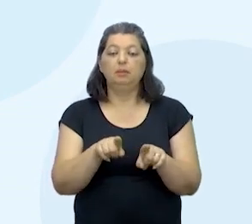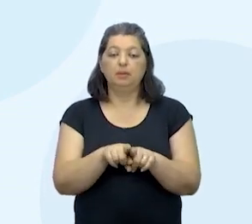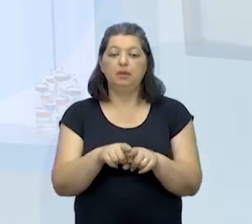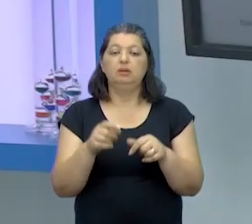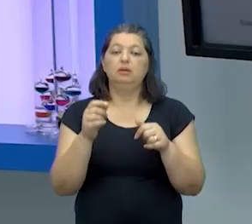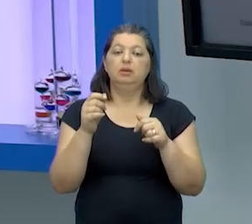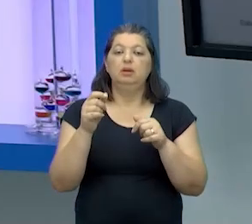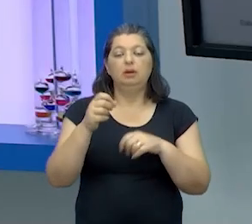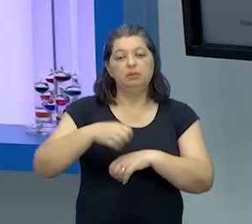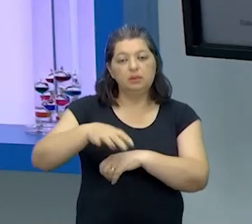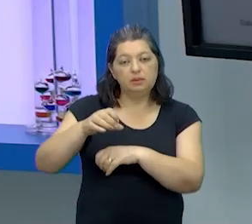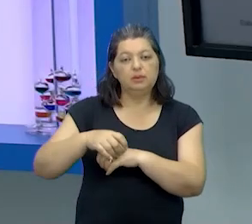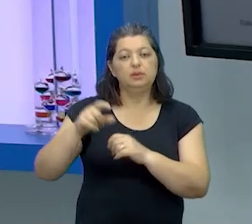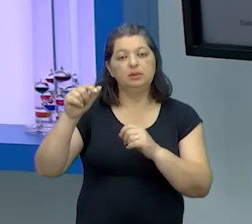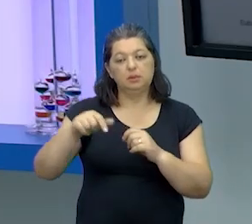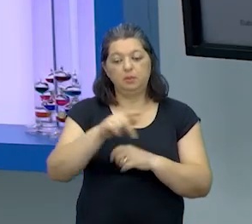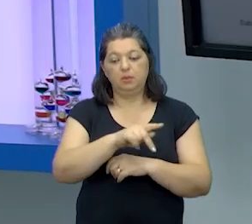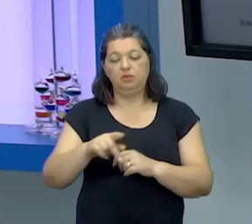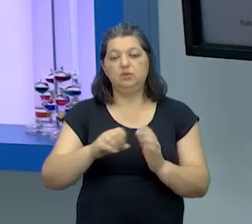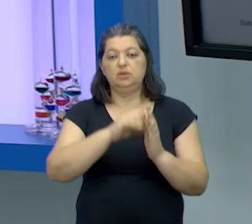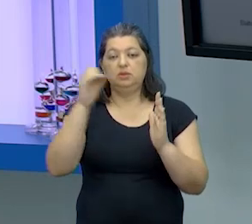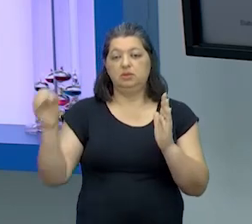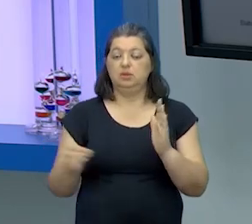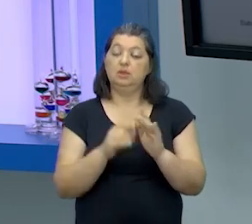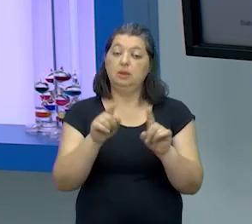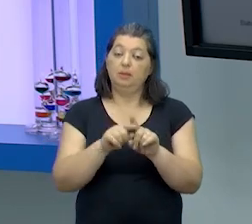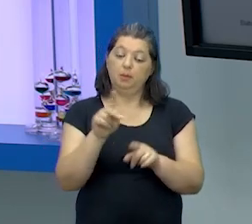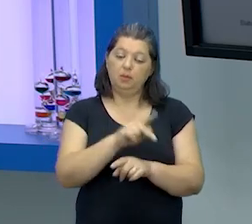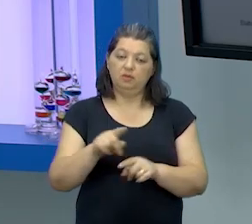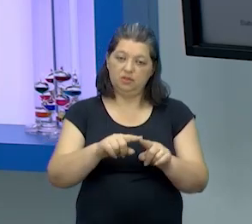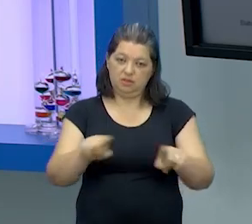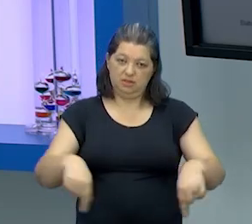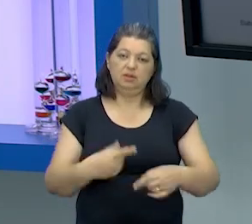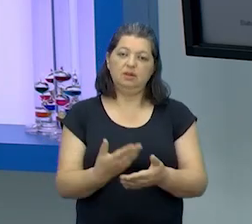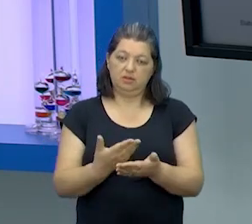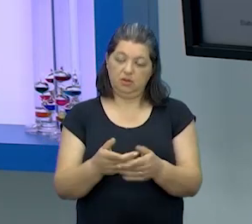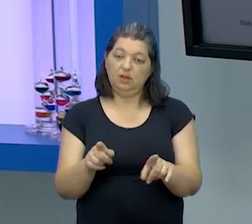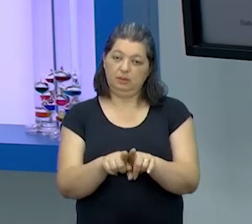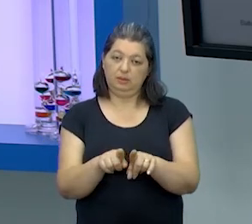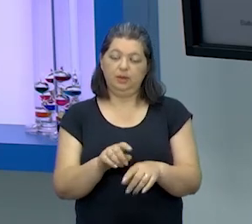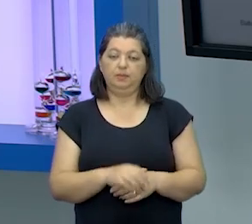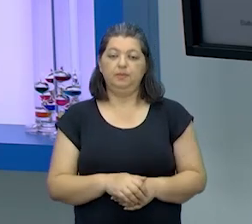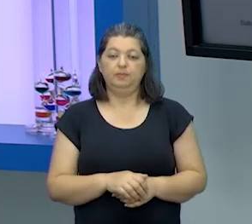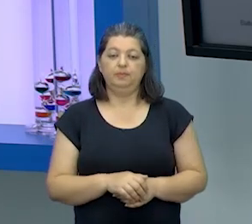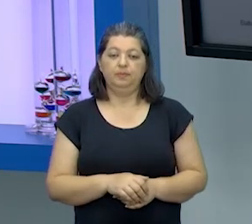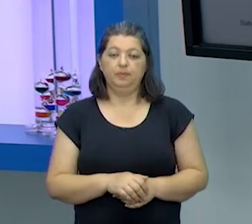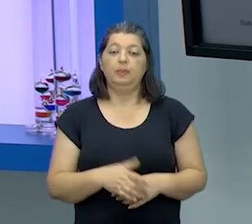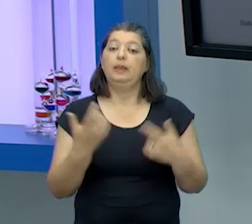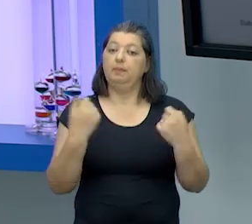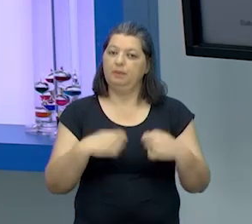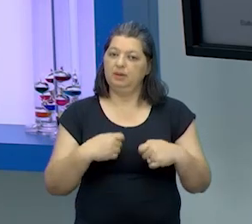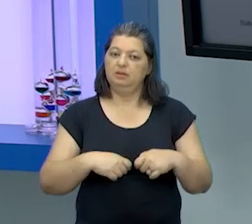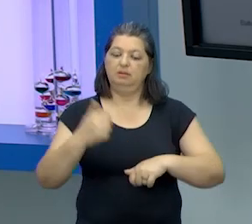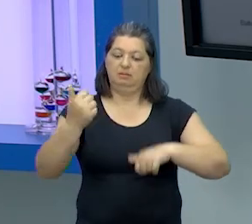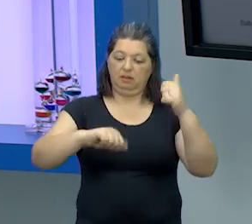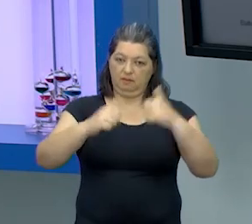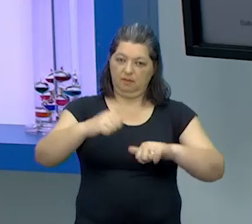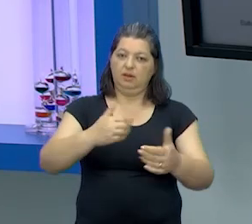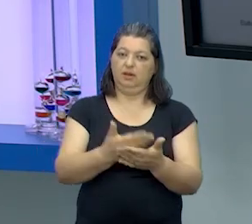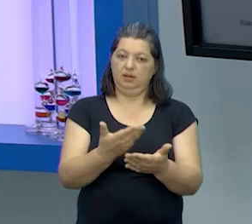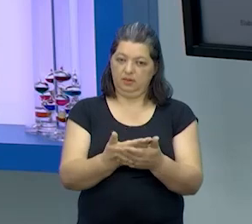da professora aqui do CMSP e do seu professor da sala de aula também, né? E não esquece aí de fazer a nossa